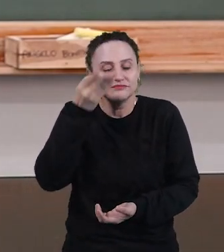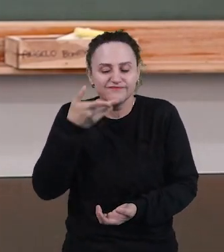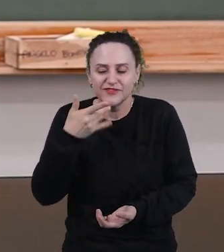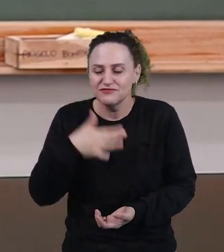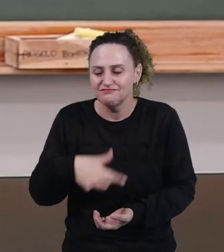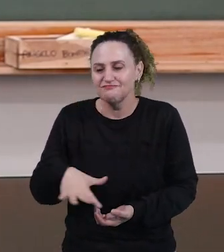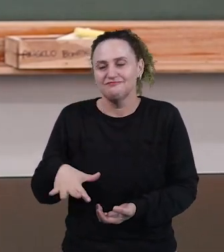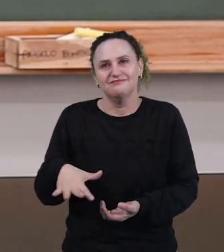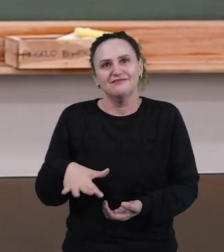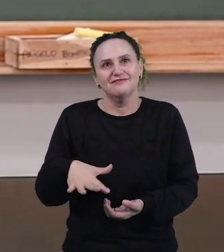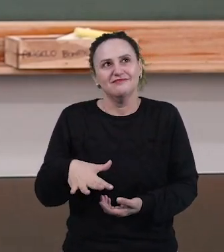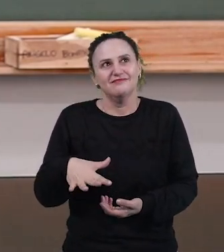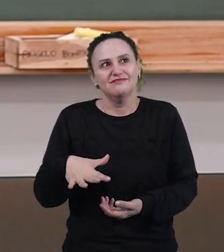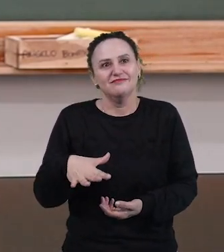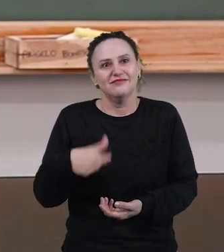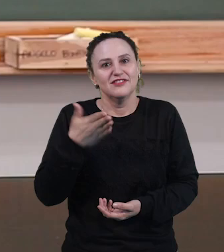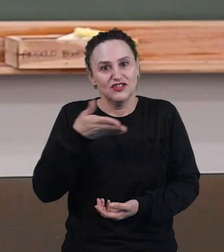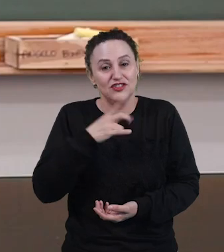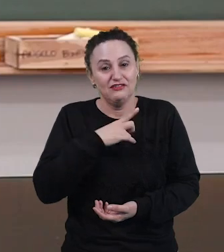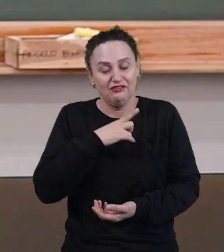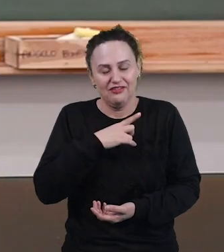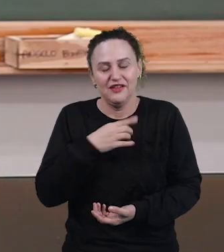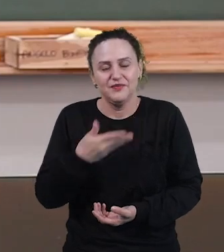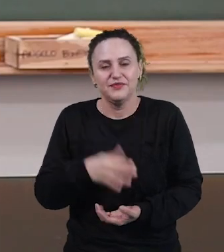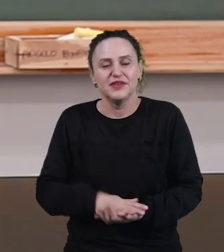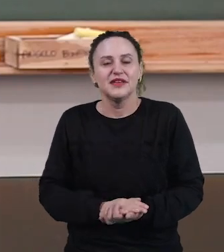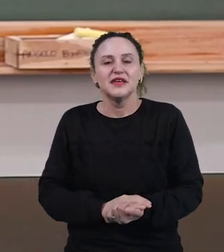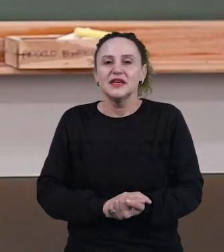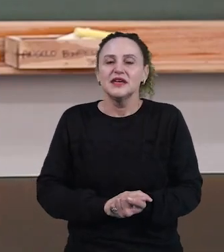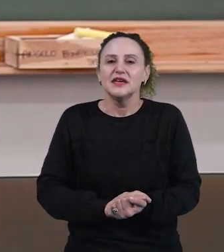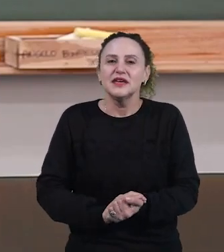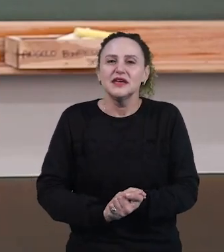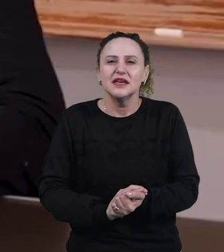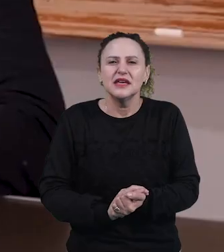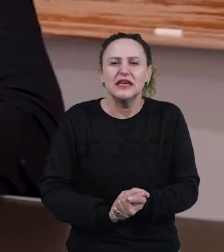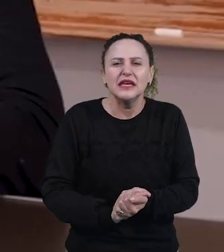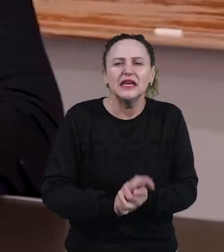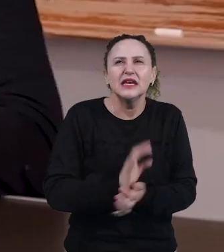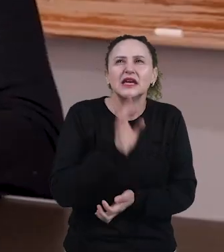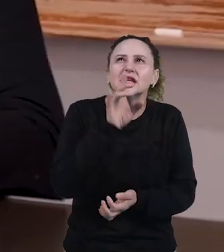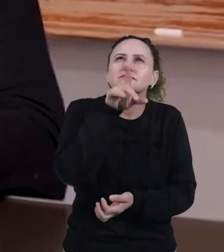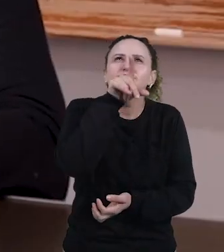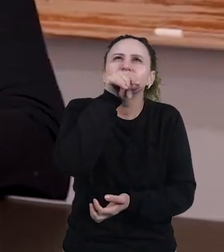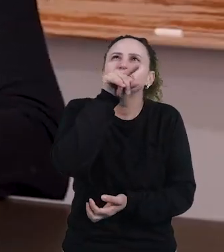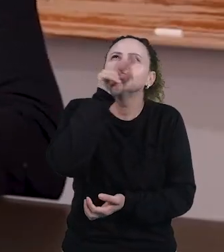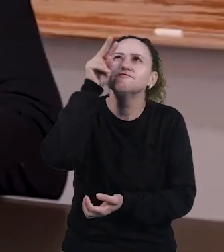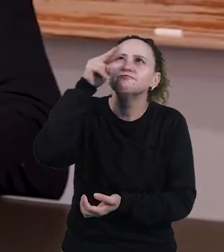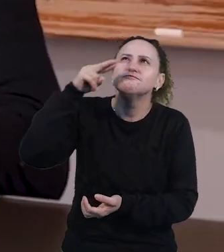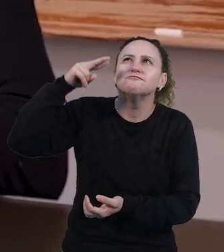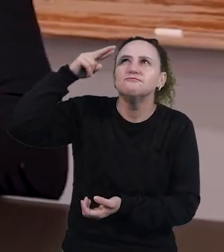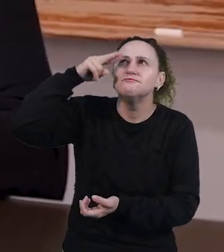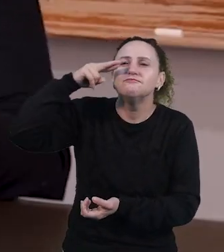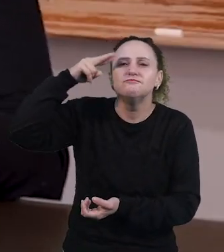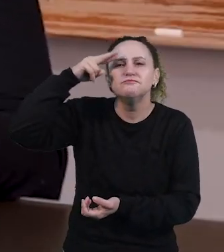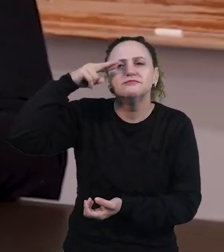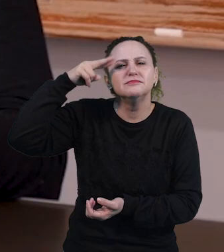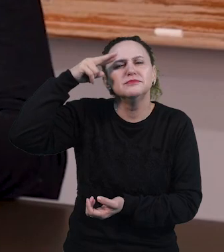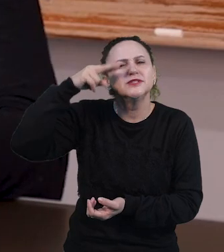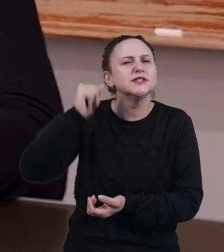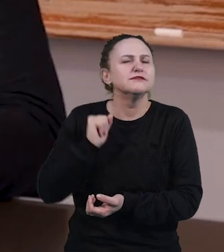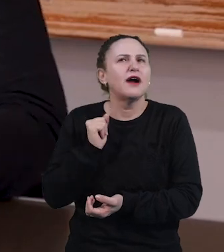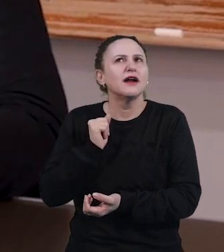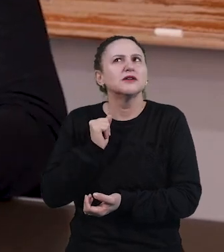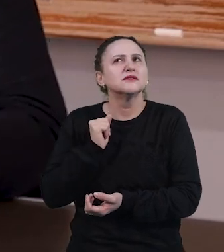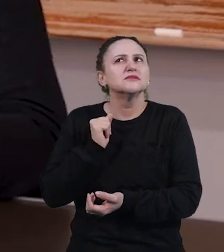E outra questão que traz do pardal albino, né, desse primeiro artigo do Piaget, é da observação, né? O Piaget tem todo